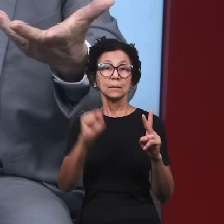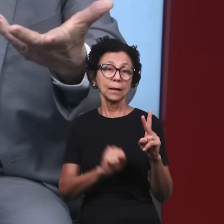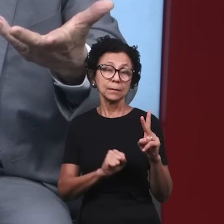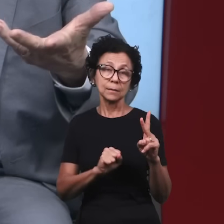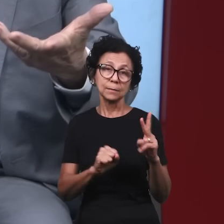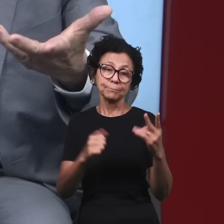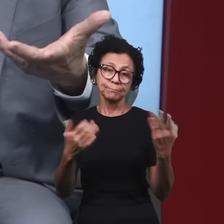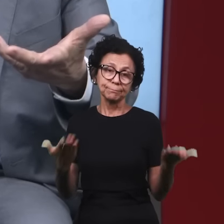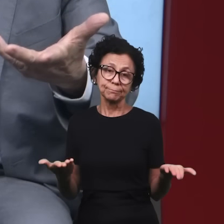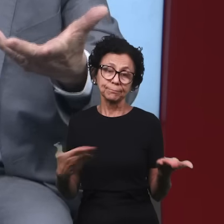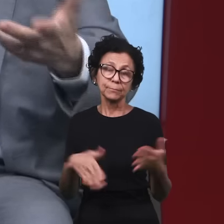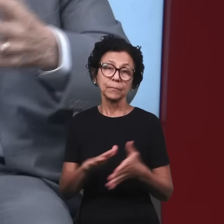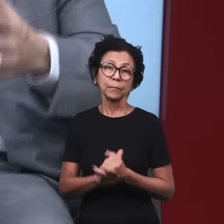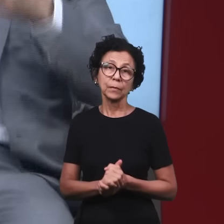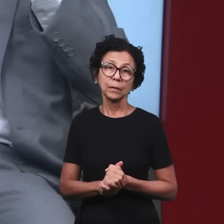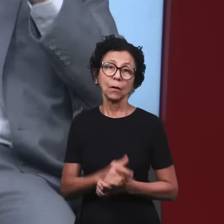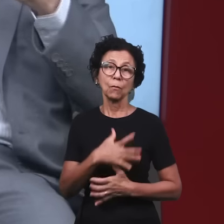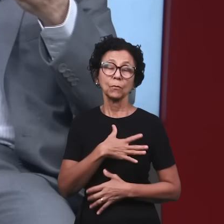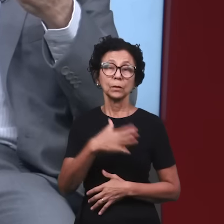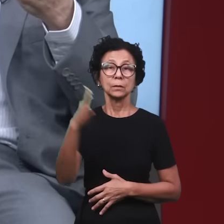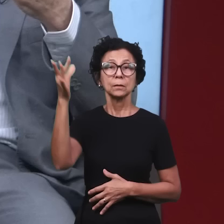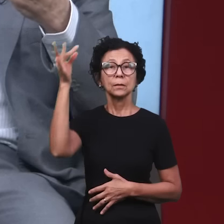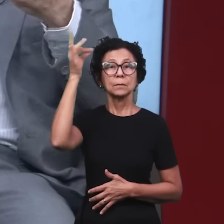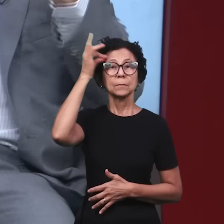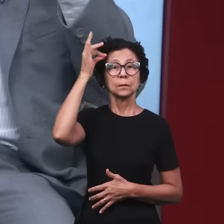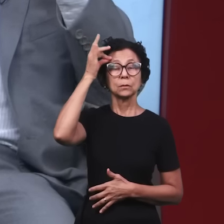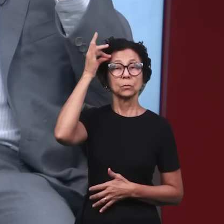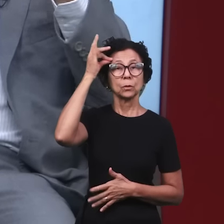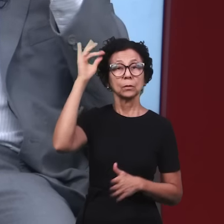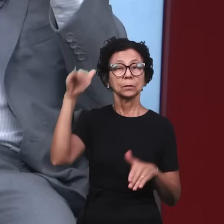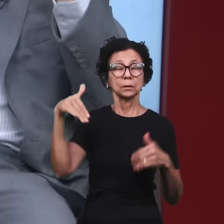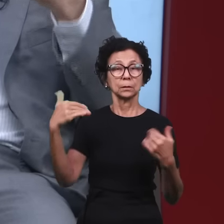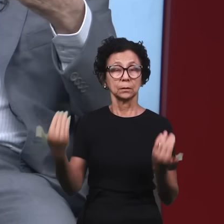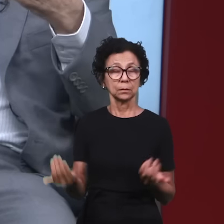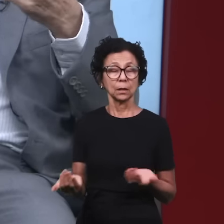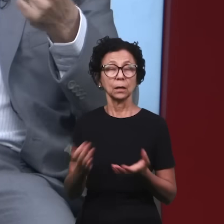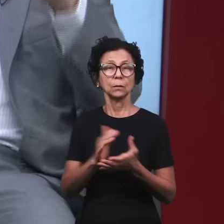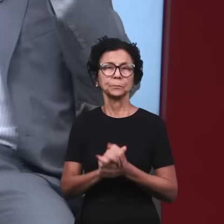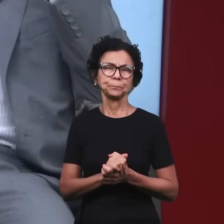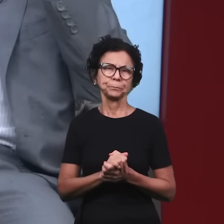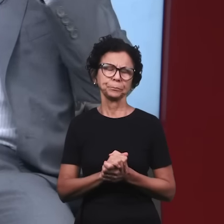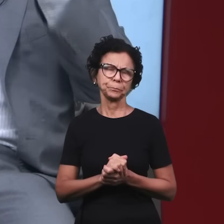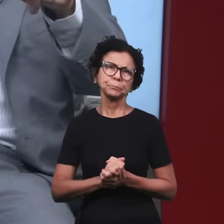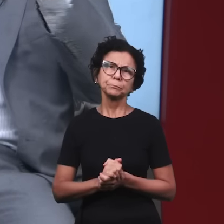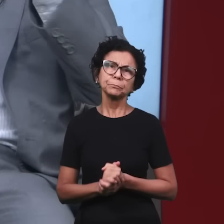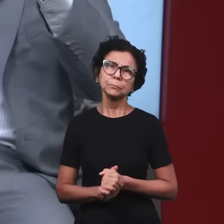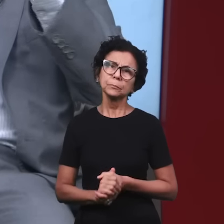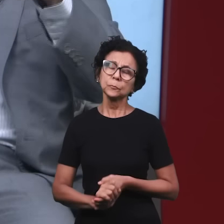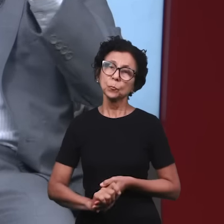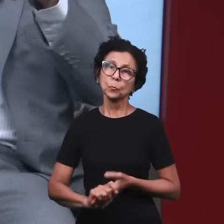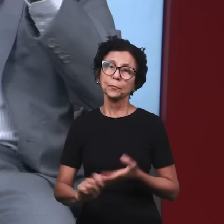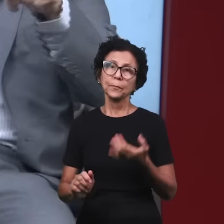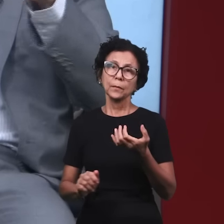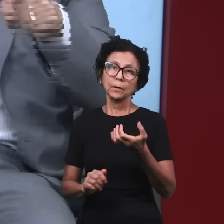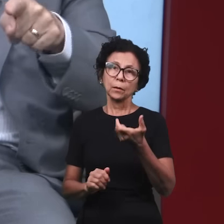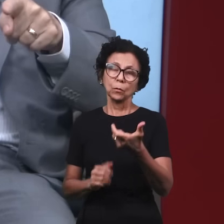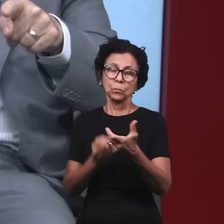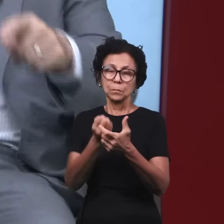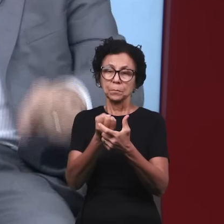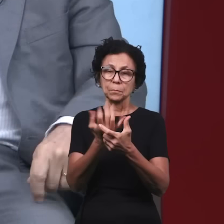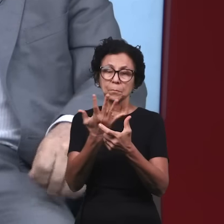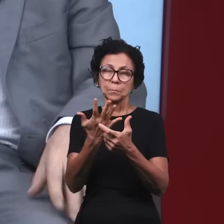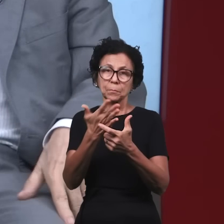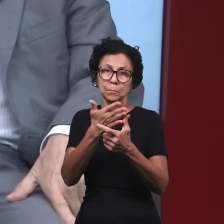forma espiritual também. Portanto, doravante, os patriarcas que apontavam para o